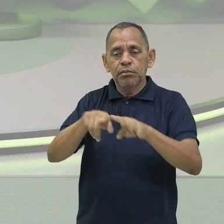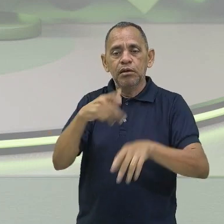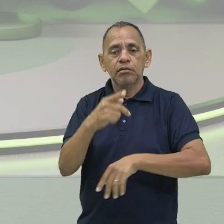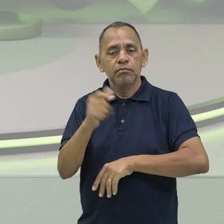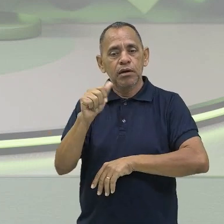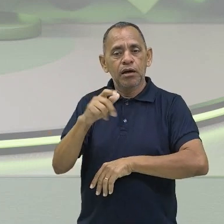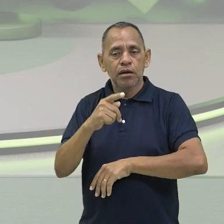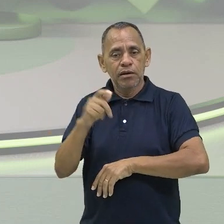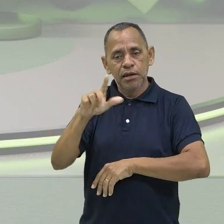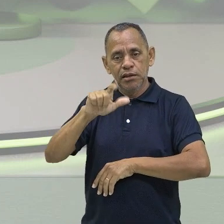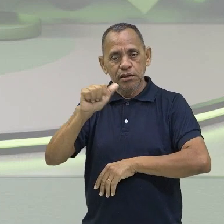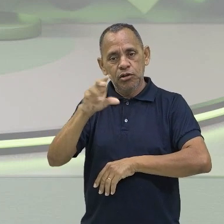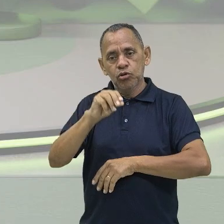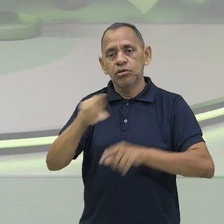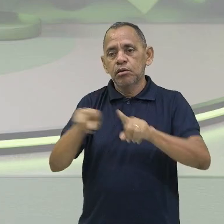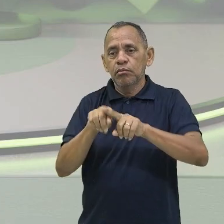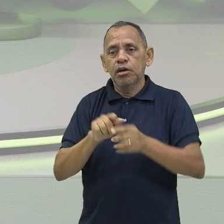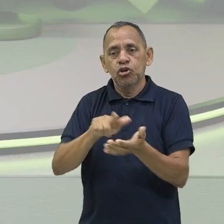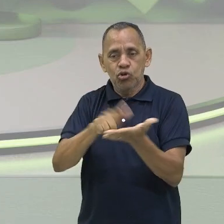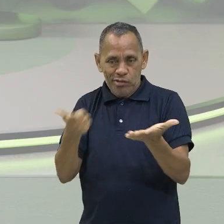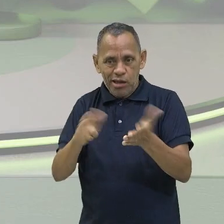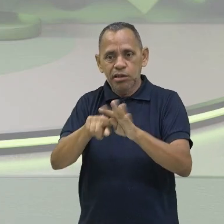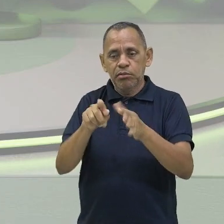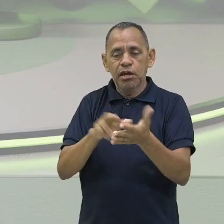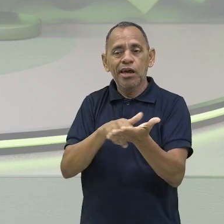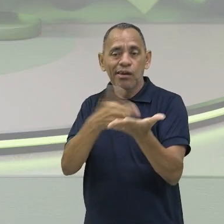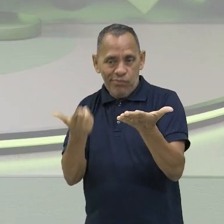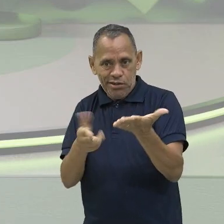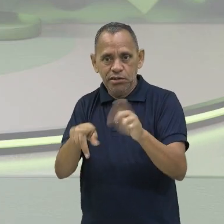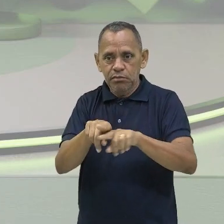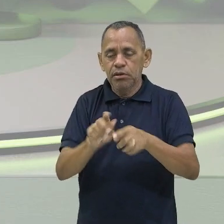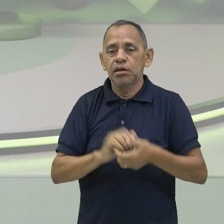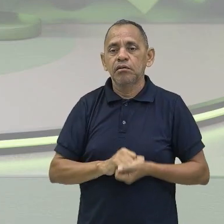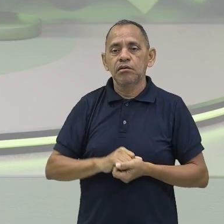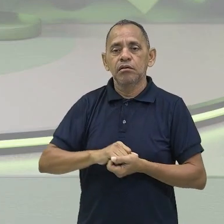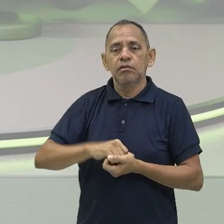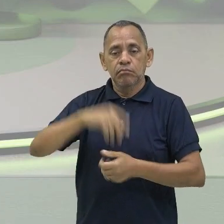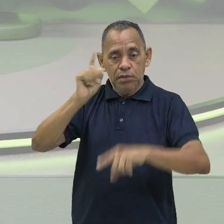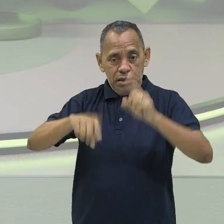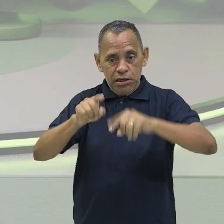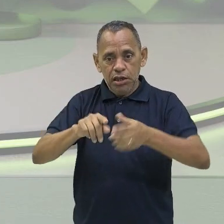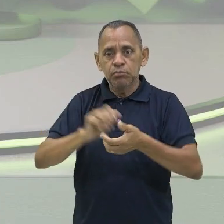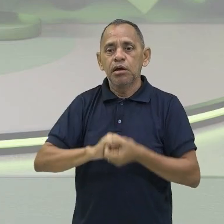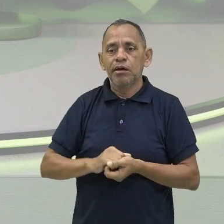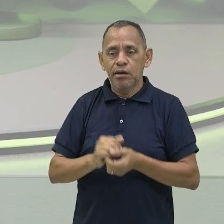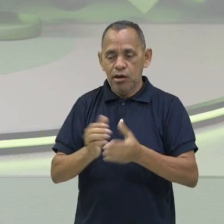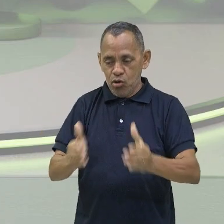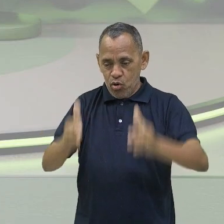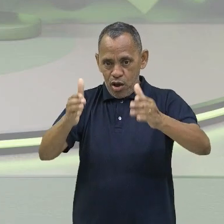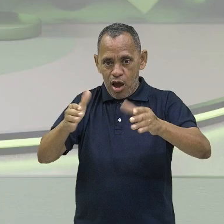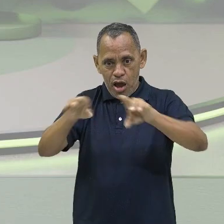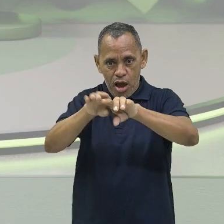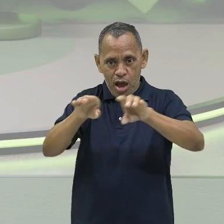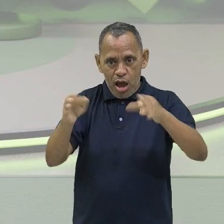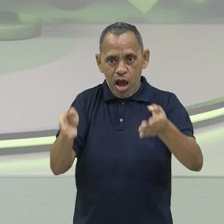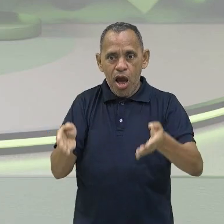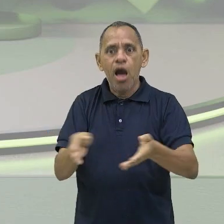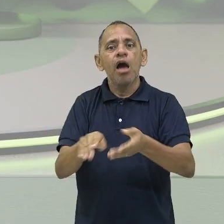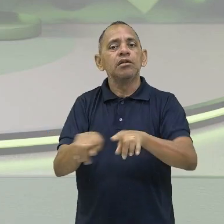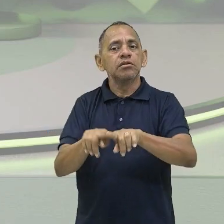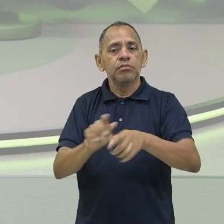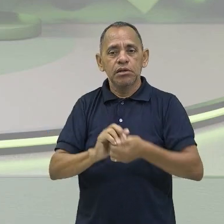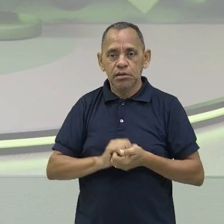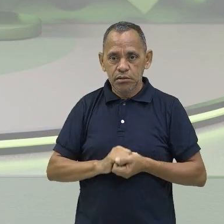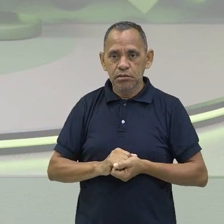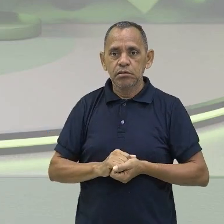descartados jornais, revistas, embalagens de papelão, caixas e outros materiais similares. Na lixeira